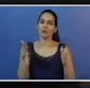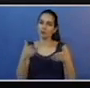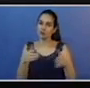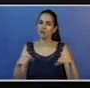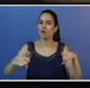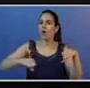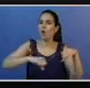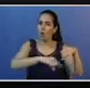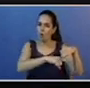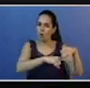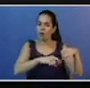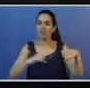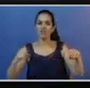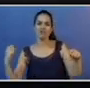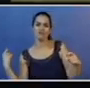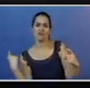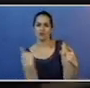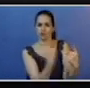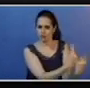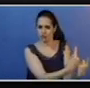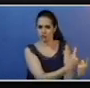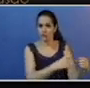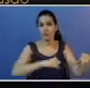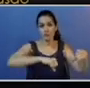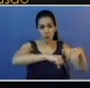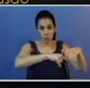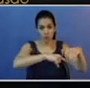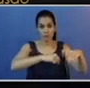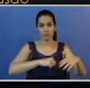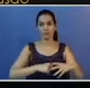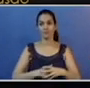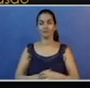esporte, que é invadir o campo do adversário e fazer o gol.